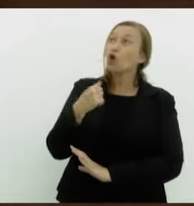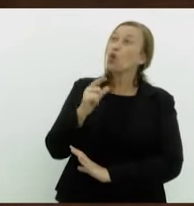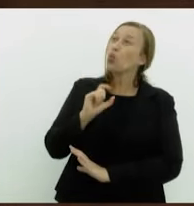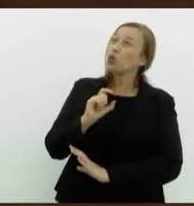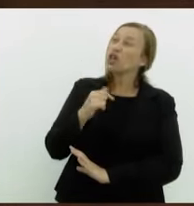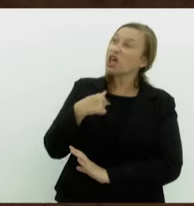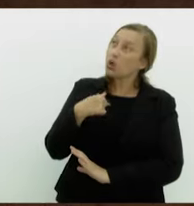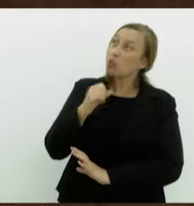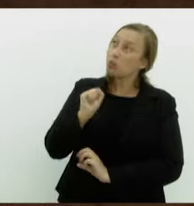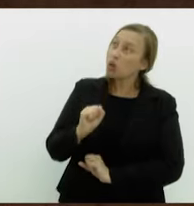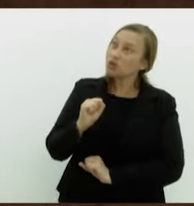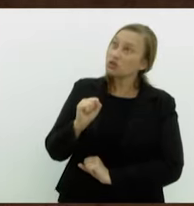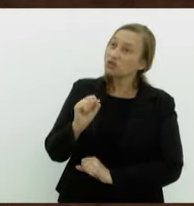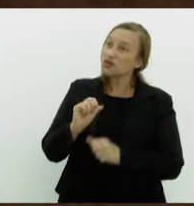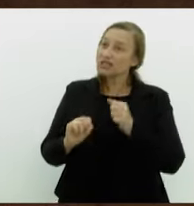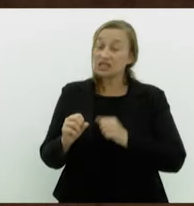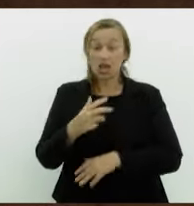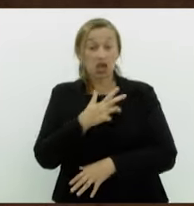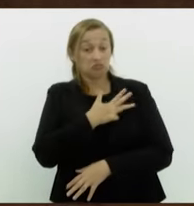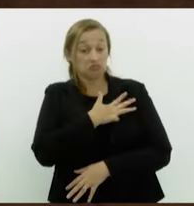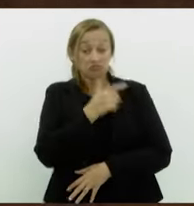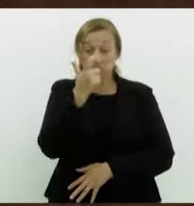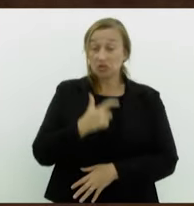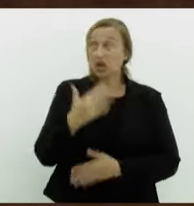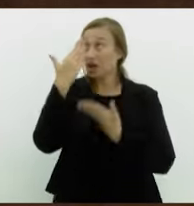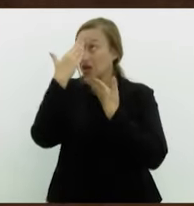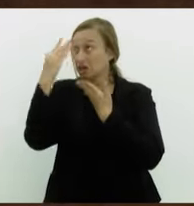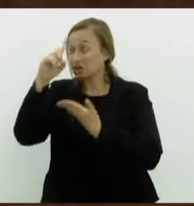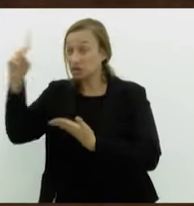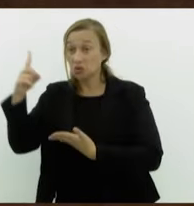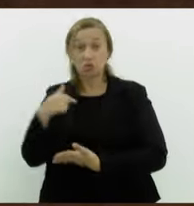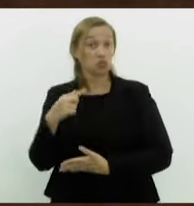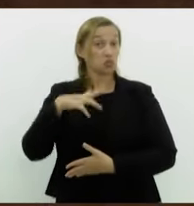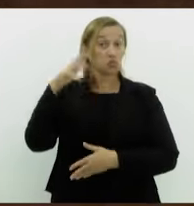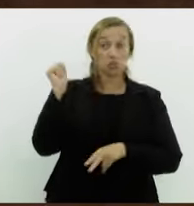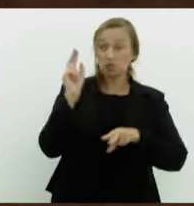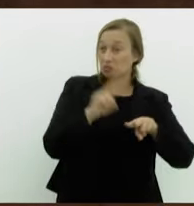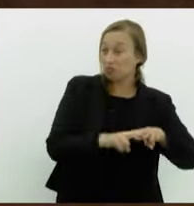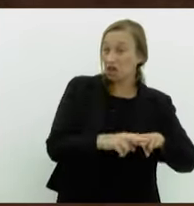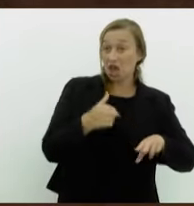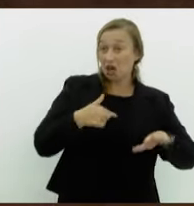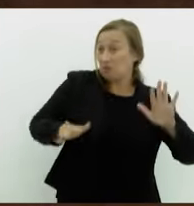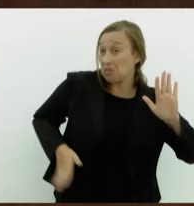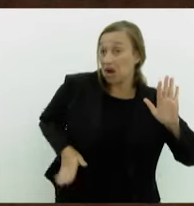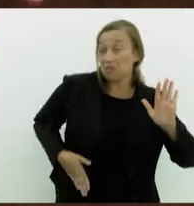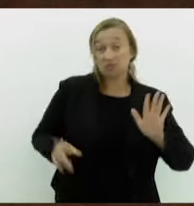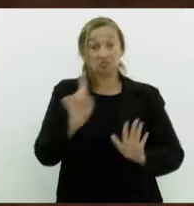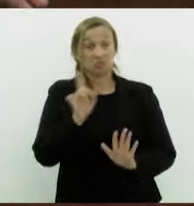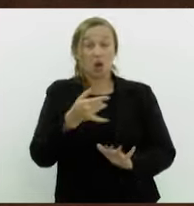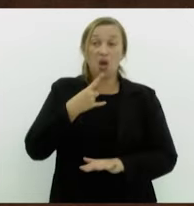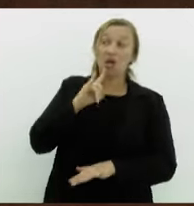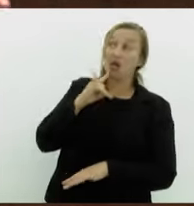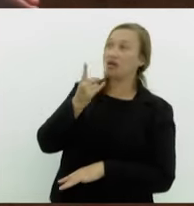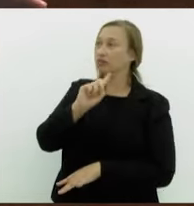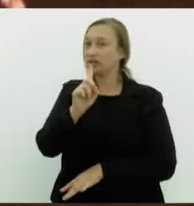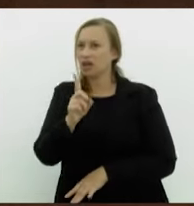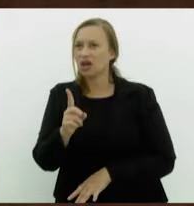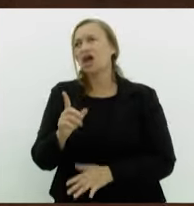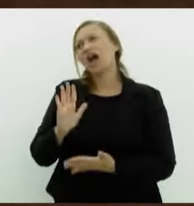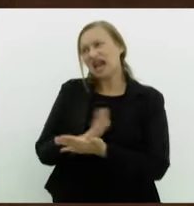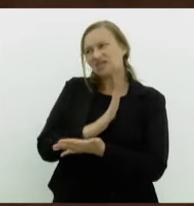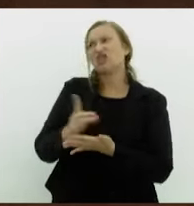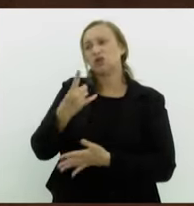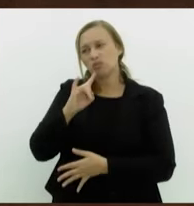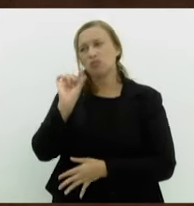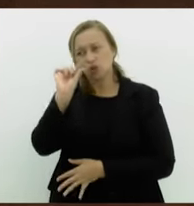eu posso fazer? Eu não sou o Lula, graças a Deus, eu nunca fui preso, eu não sou vagabundo, eu não sou cachaceiro, até tomo uma de vez em quando, mas não